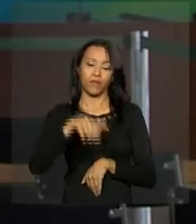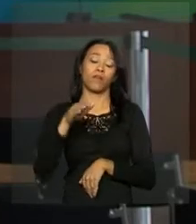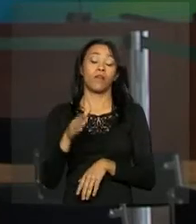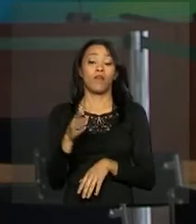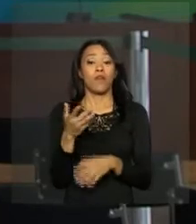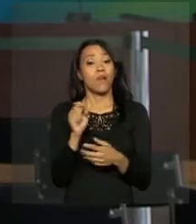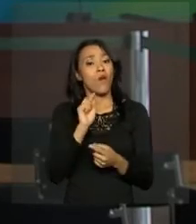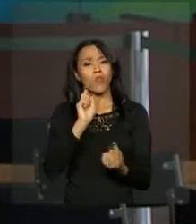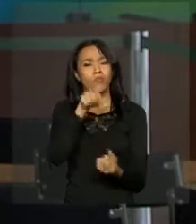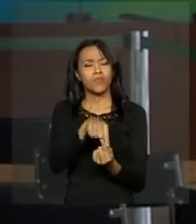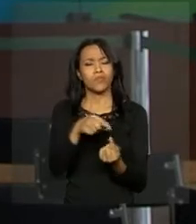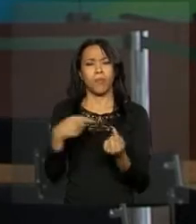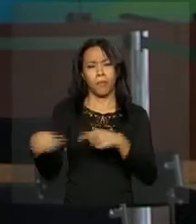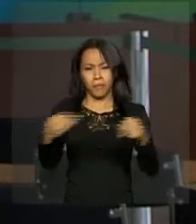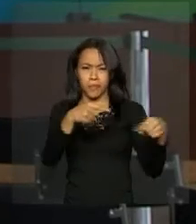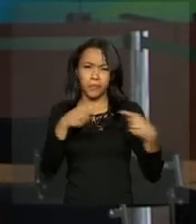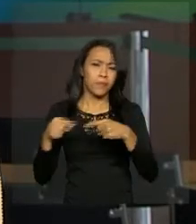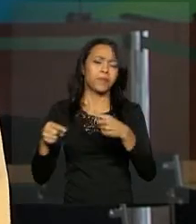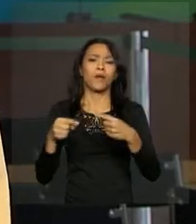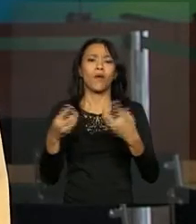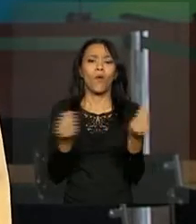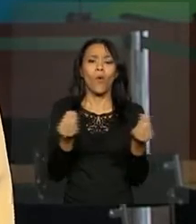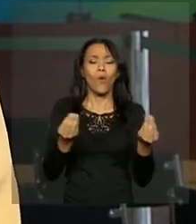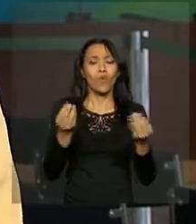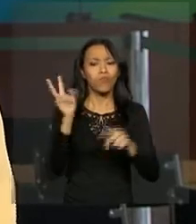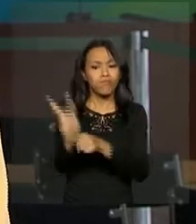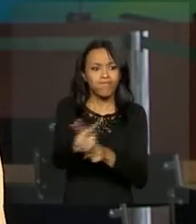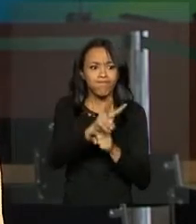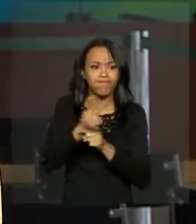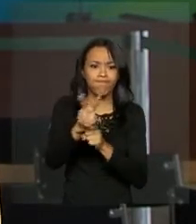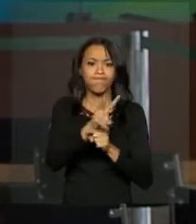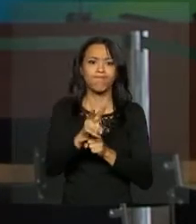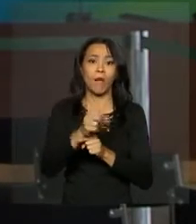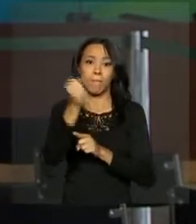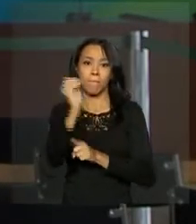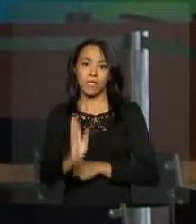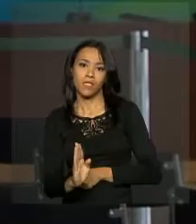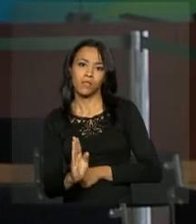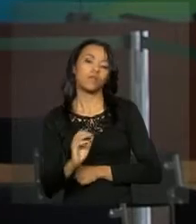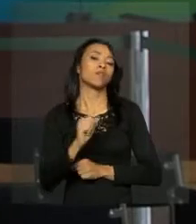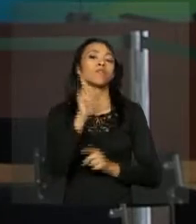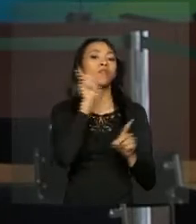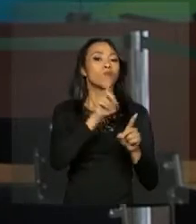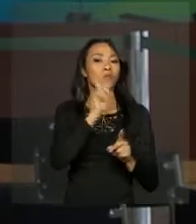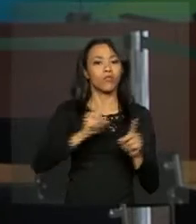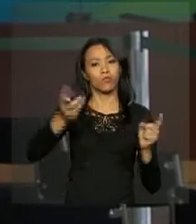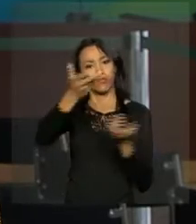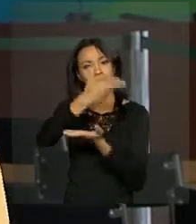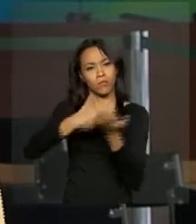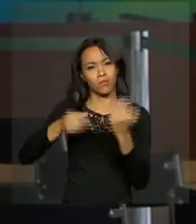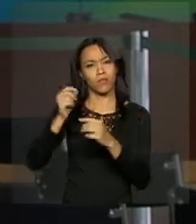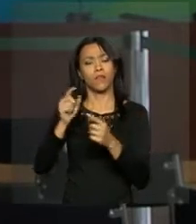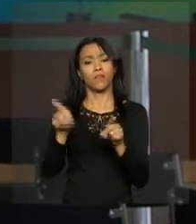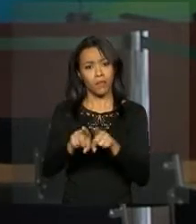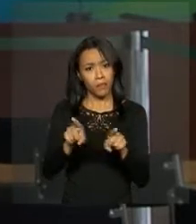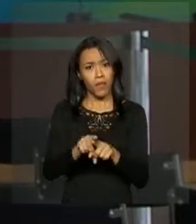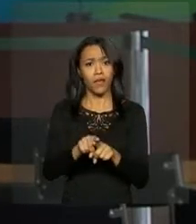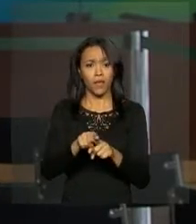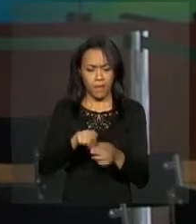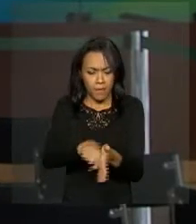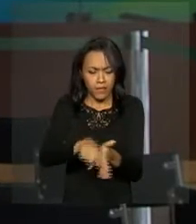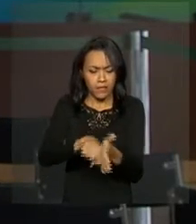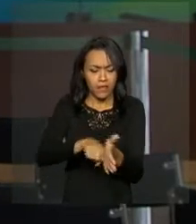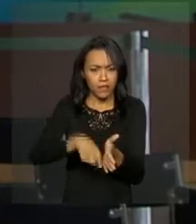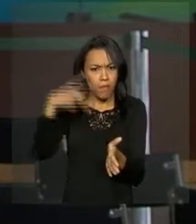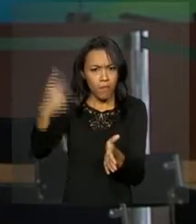disse a cooperação de vigilância em saúde entre brasil e estados unidos além disso o desenvolvimento de novas